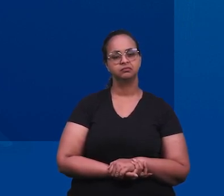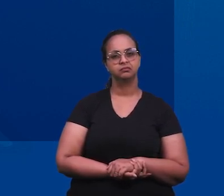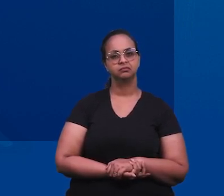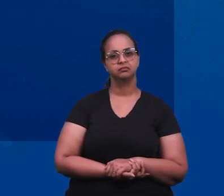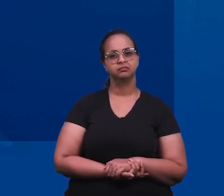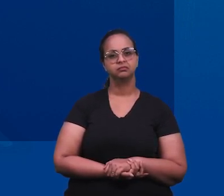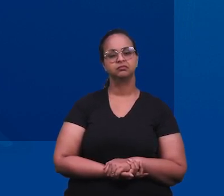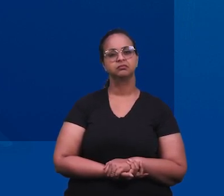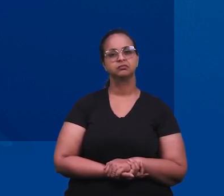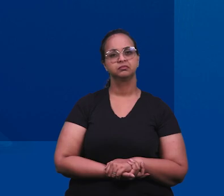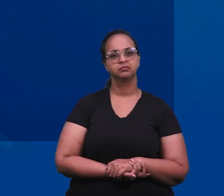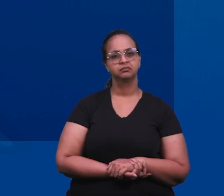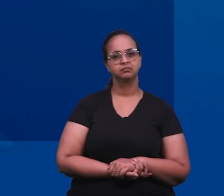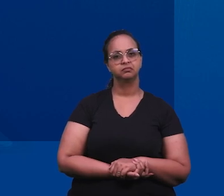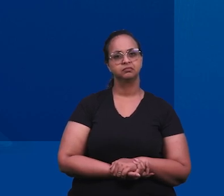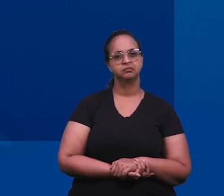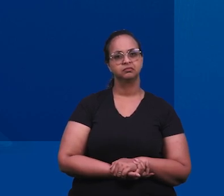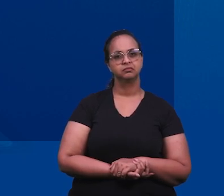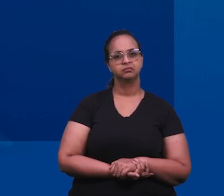Vamos lá responder?